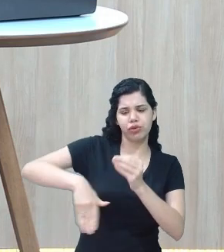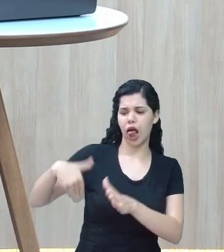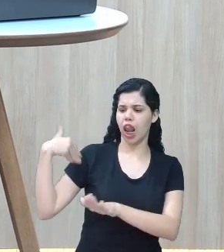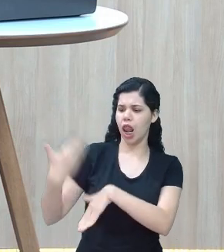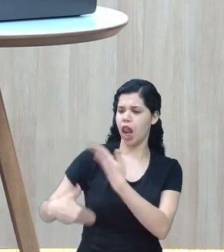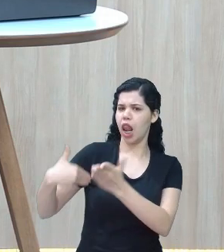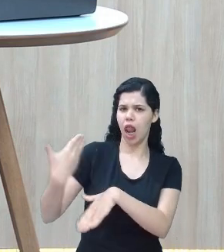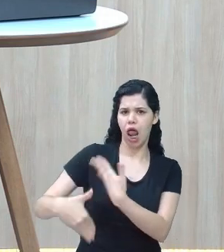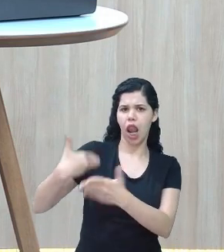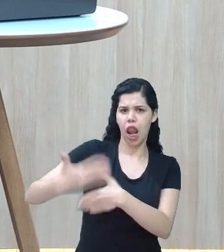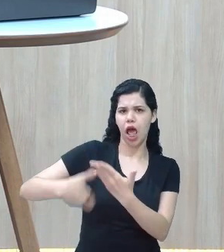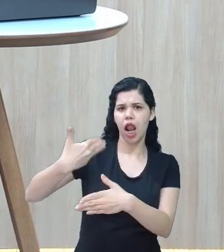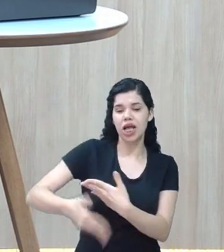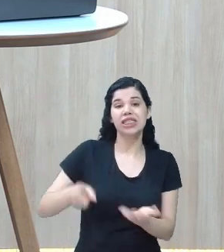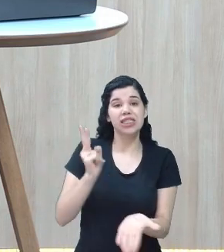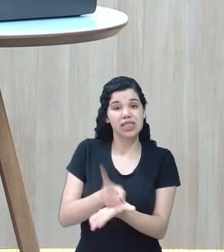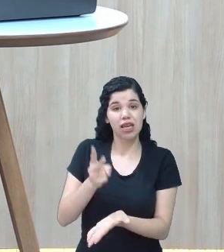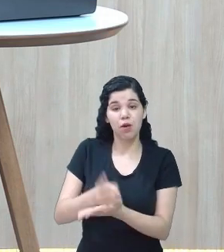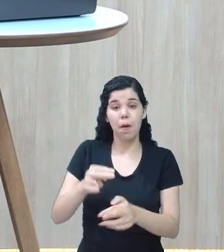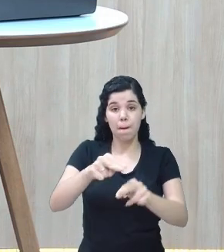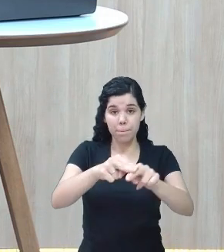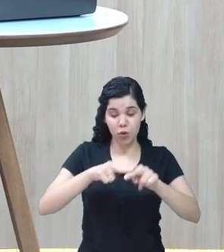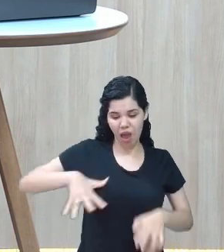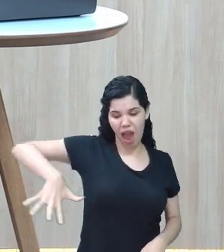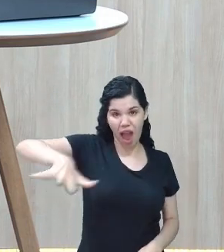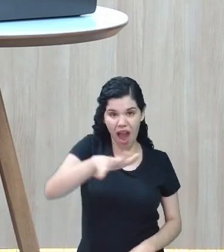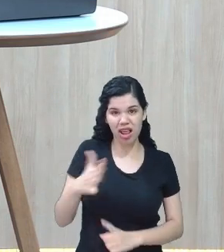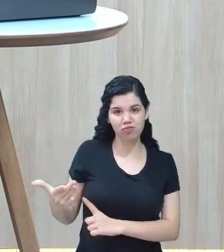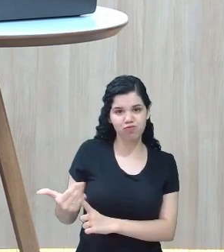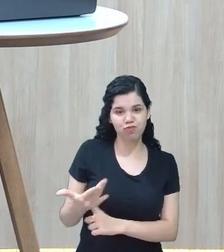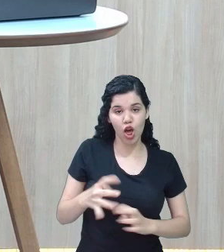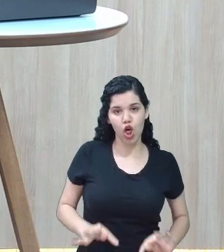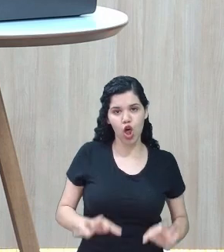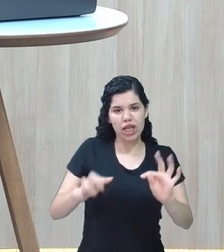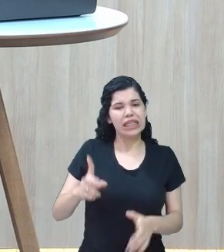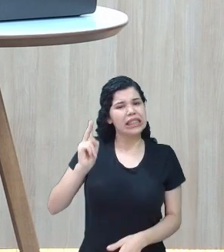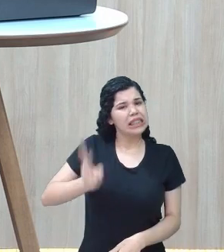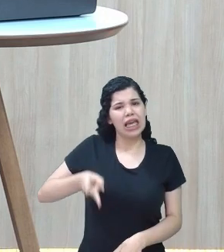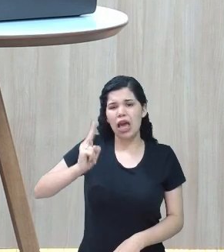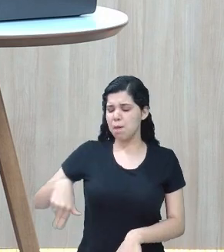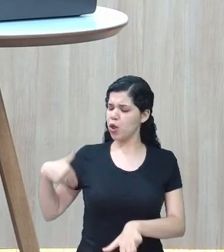constantes, contínuas, já que esse mundo da tecnologia, todo dia,